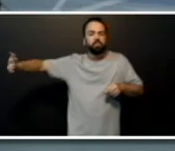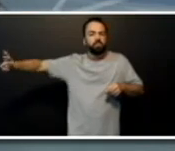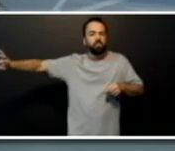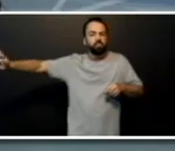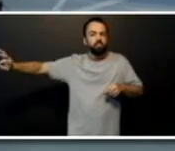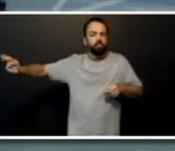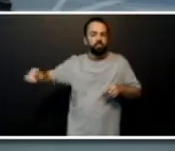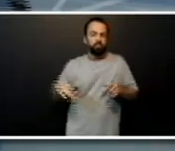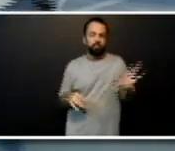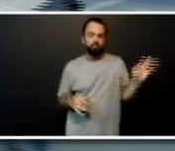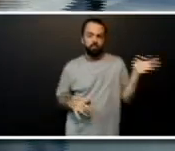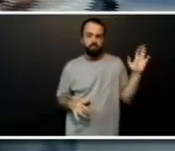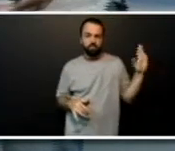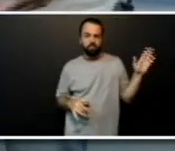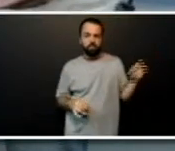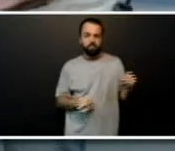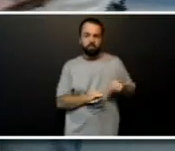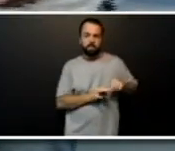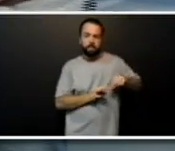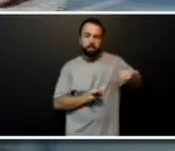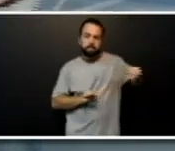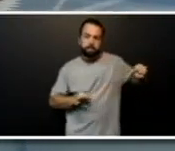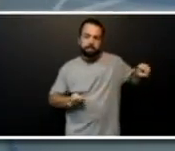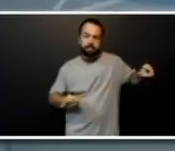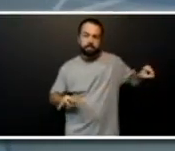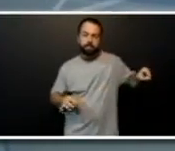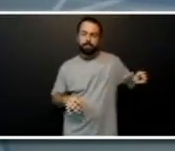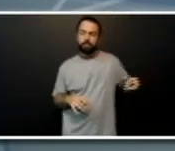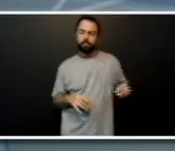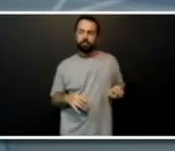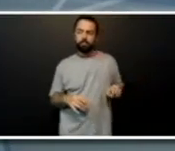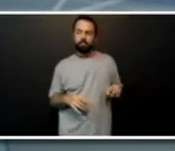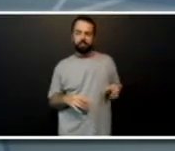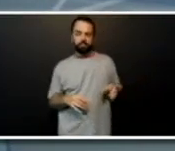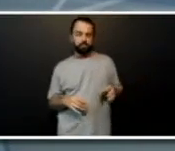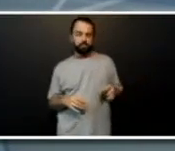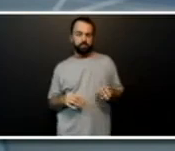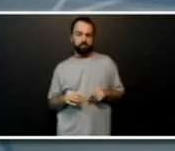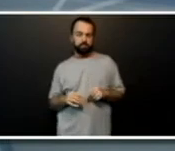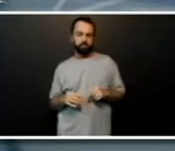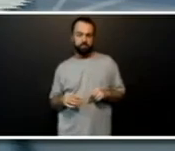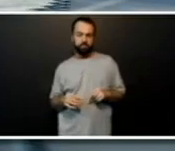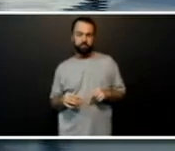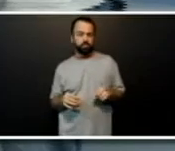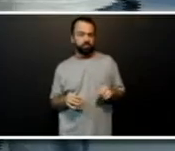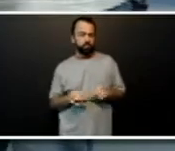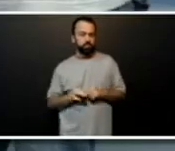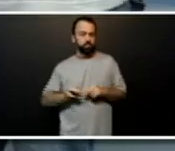à esquerda aqui, no caso, mais à direita do 0,